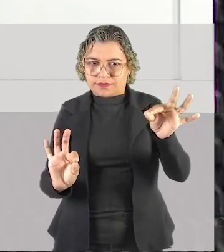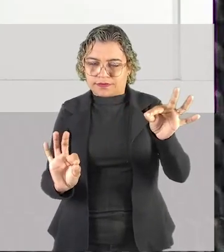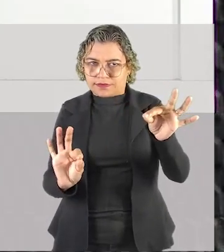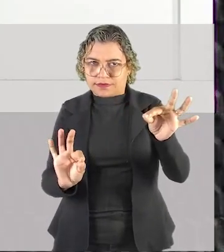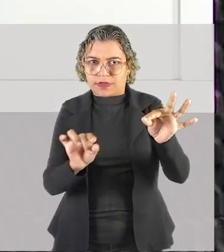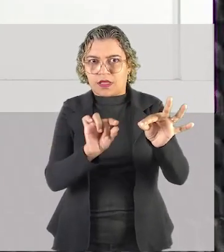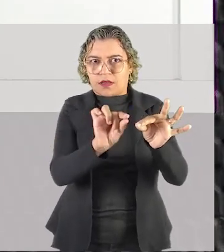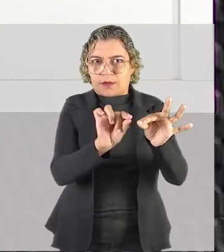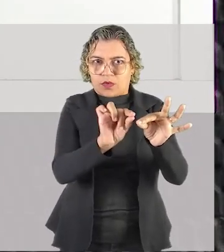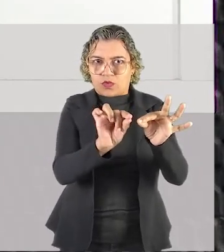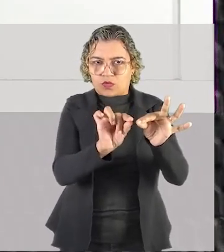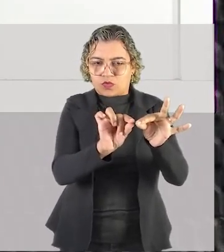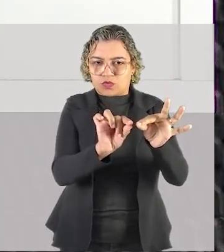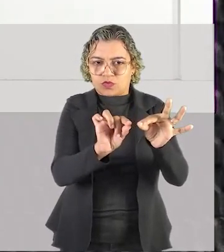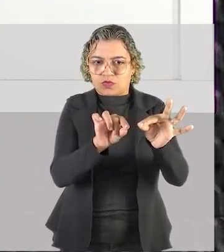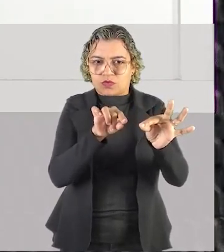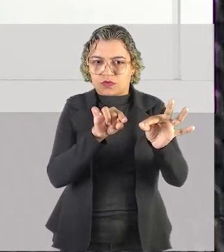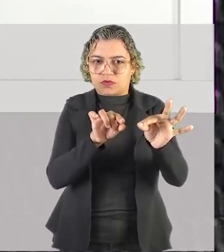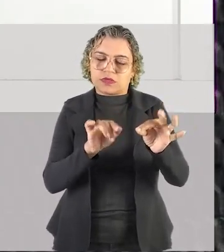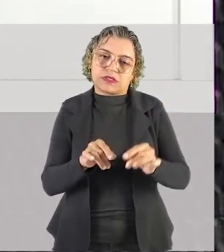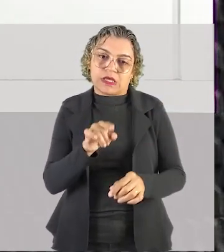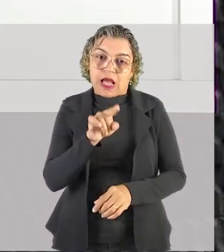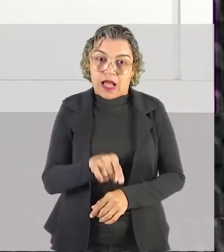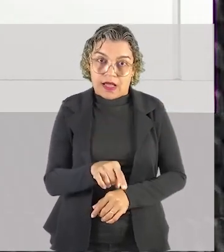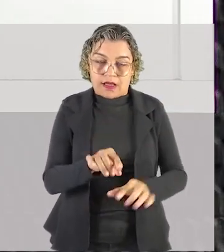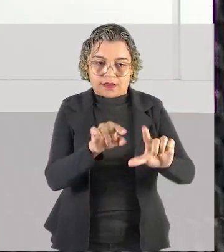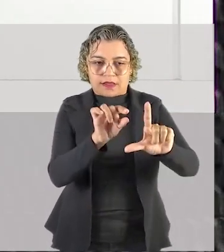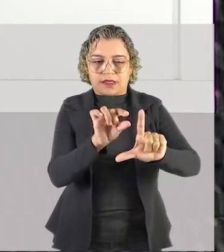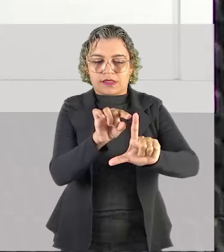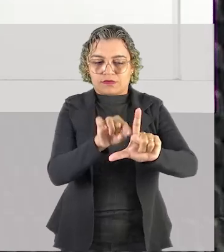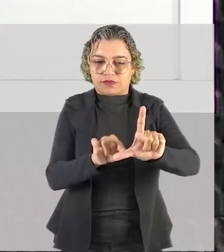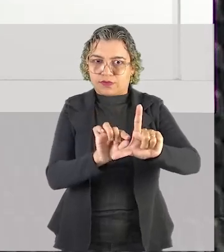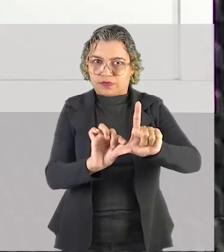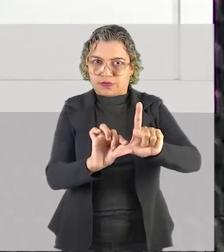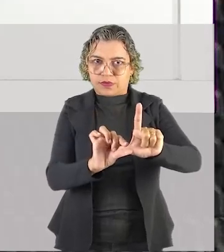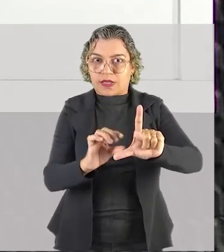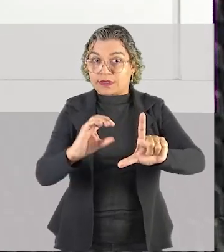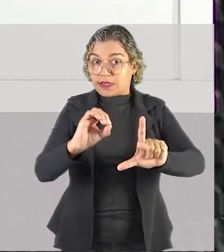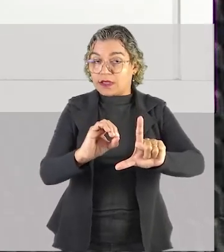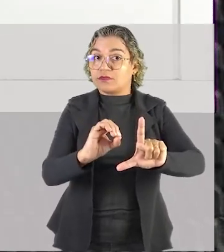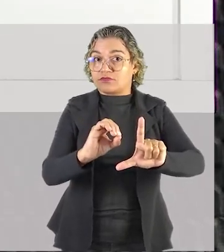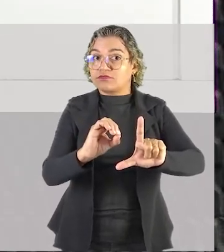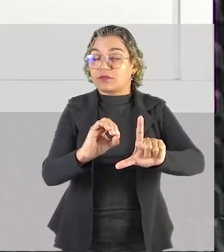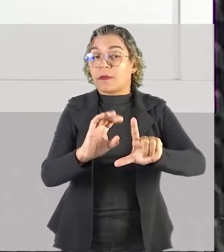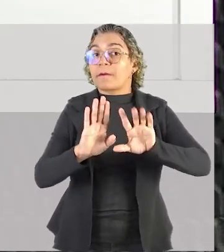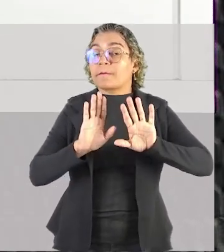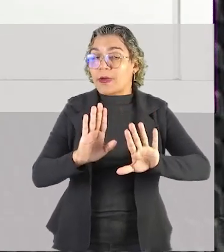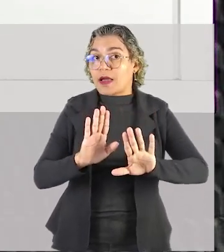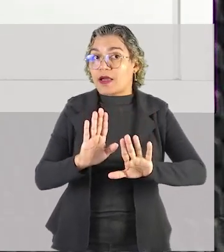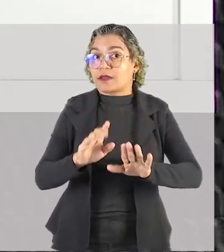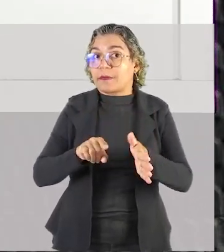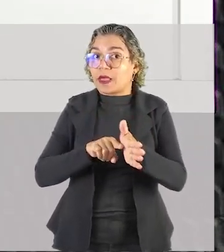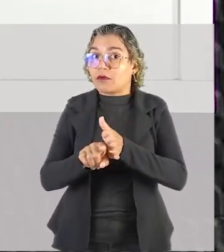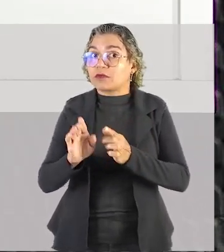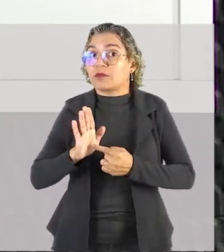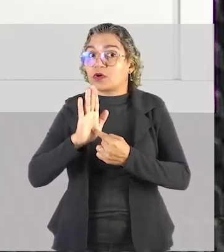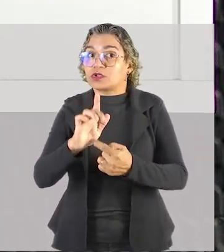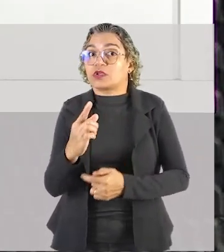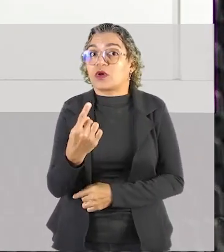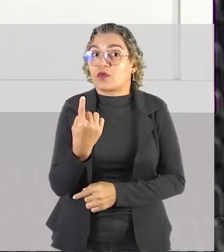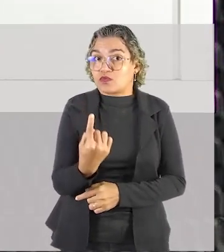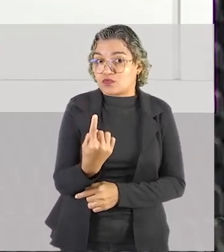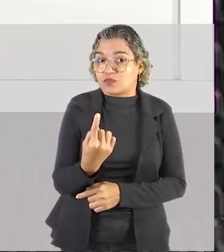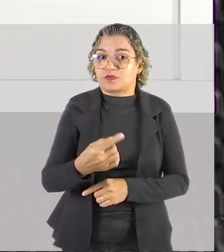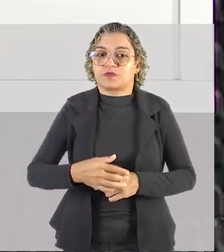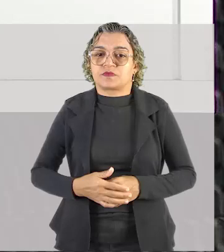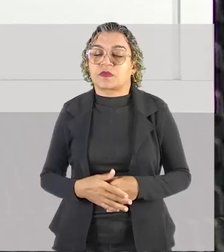esse ponto de interseção, geralmente aqui é 0, né? Nessa questão ele colocou 1. Então, olha só, pessoal.